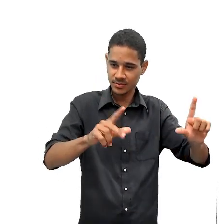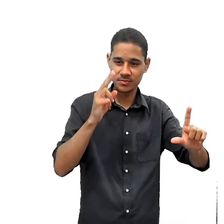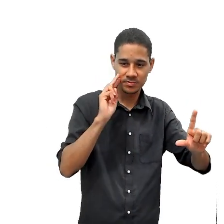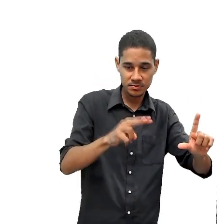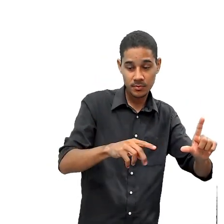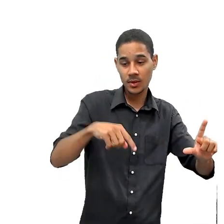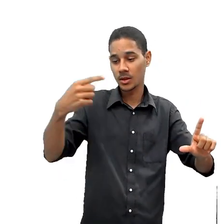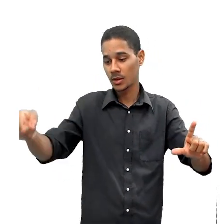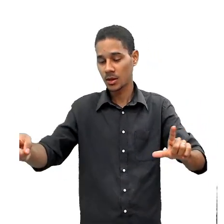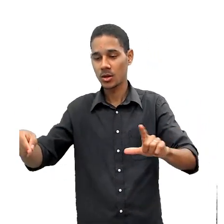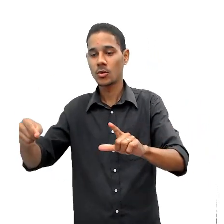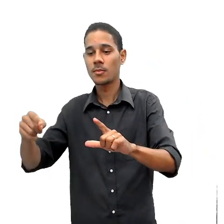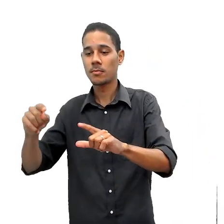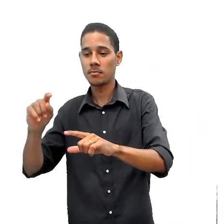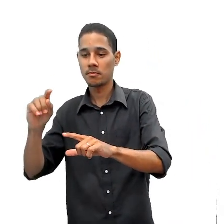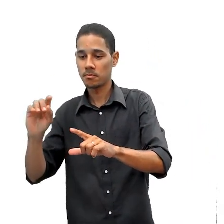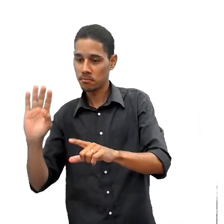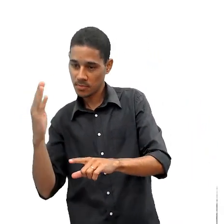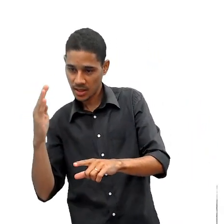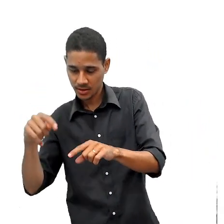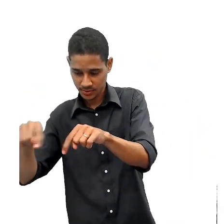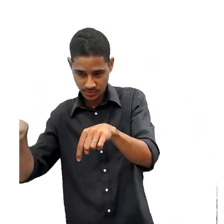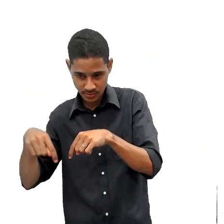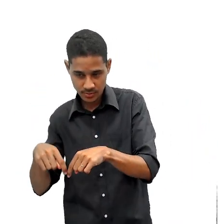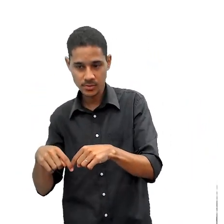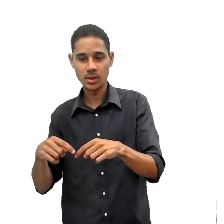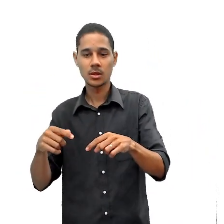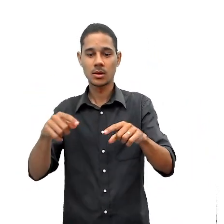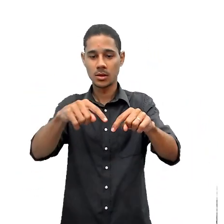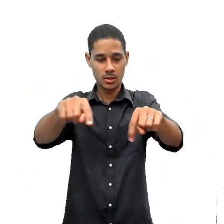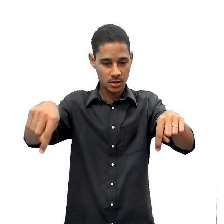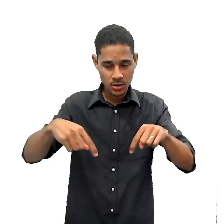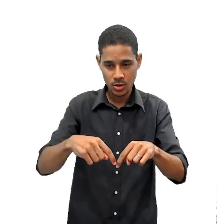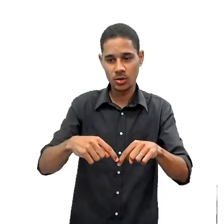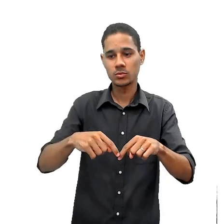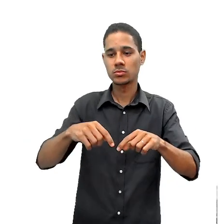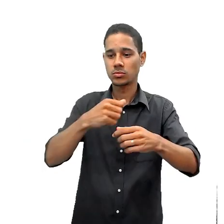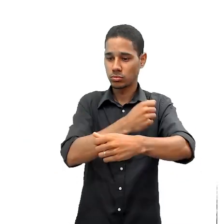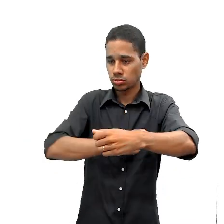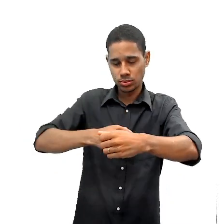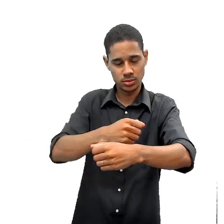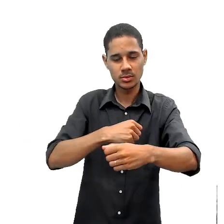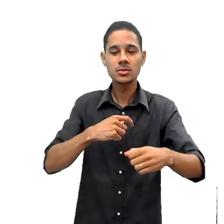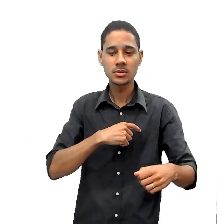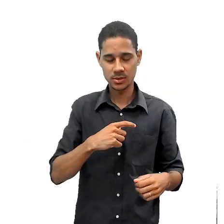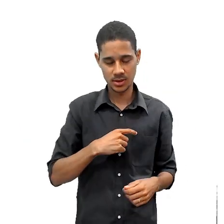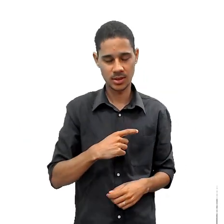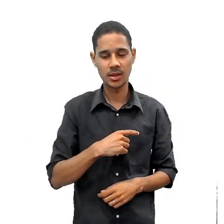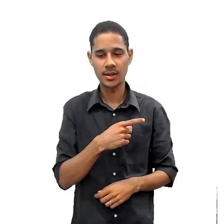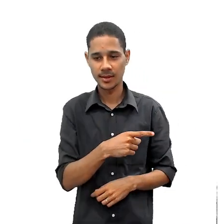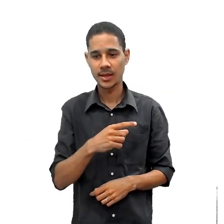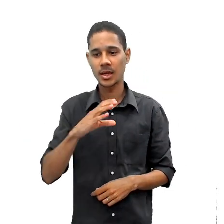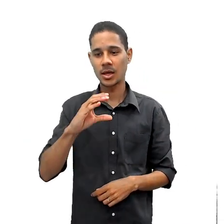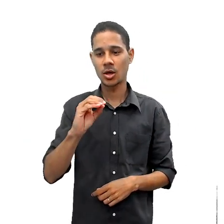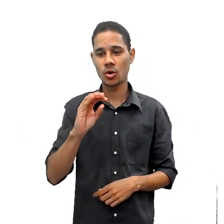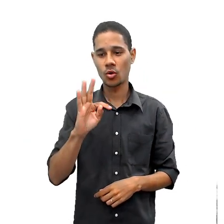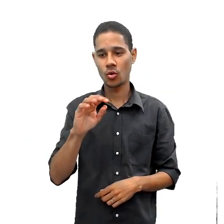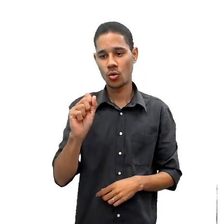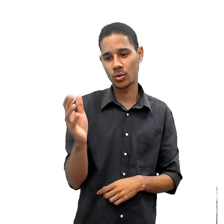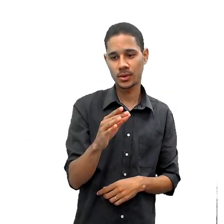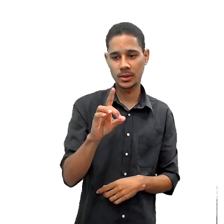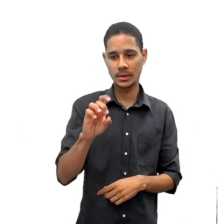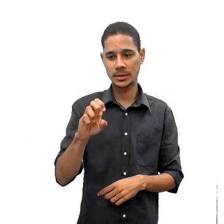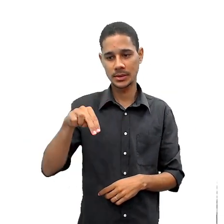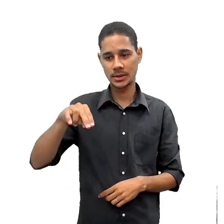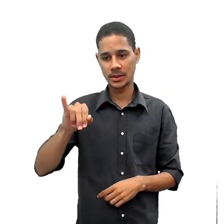e o banheiro, entre um quarto e um banheiro, entre a cozinha e uma área de serviço, né? Que geralmente a gente faz essas